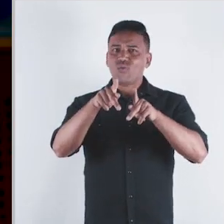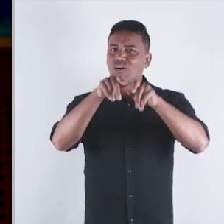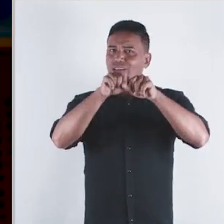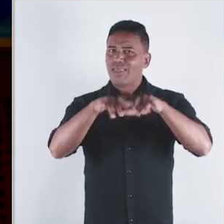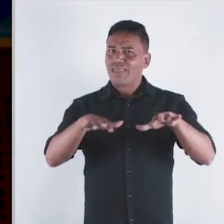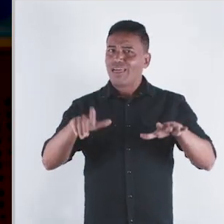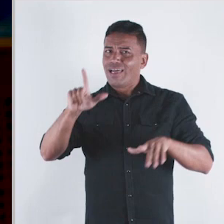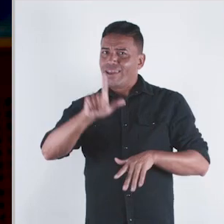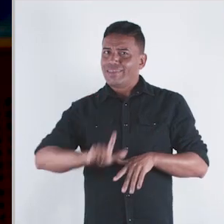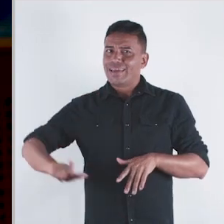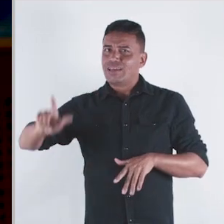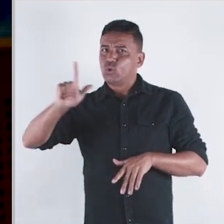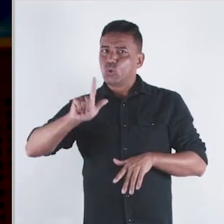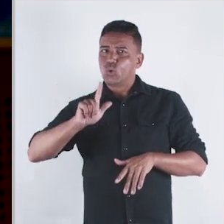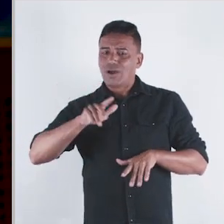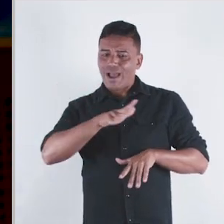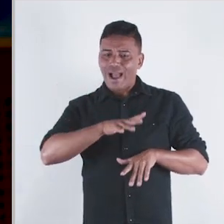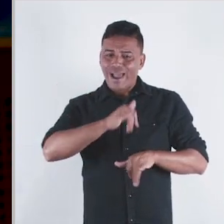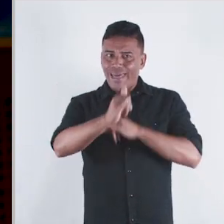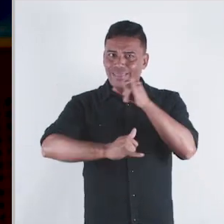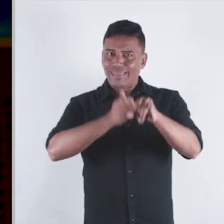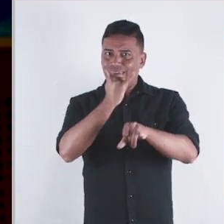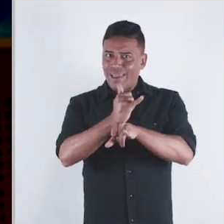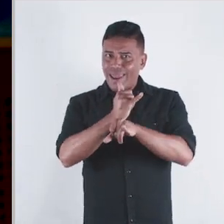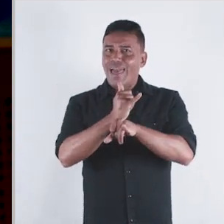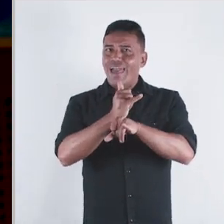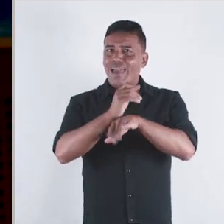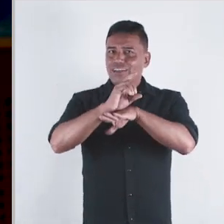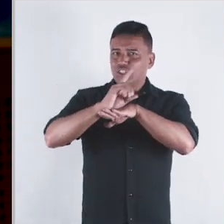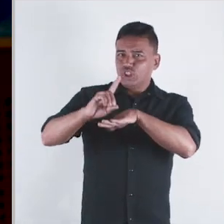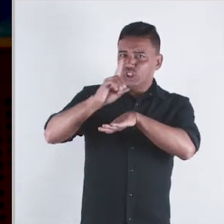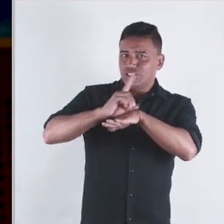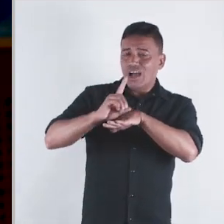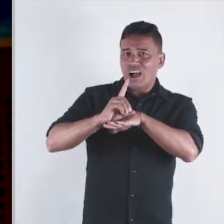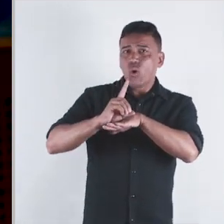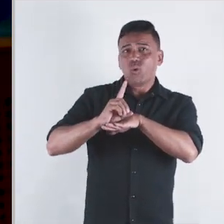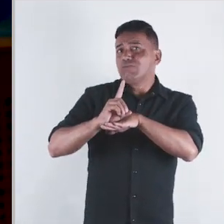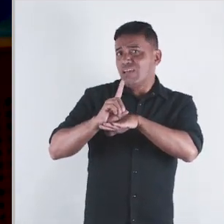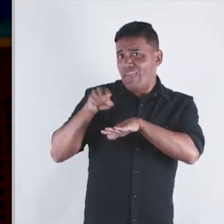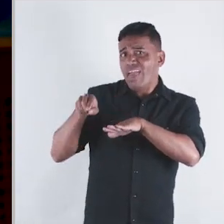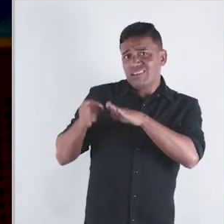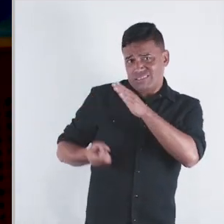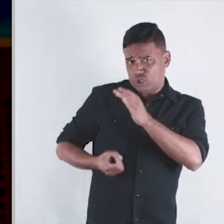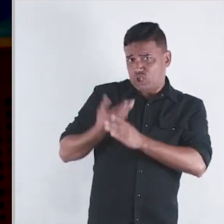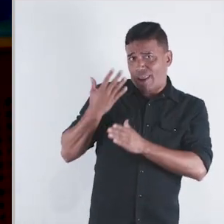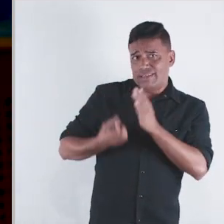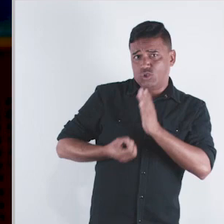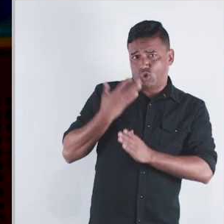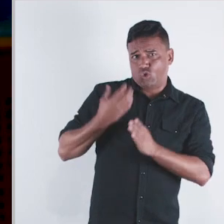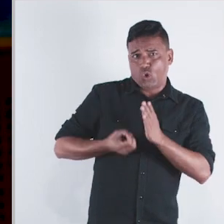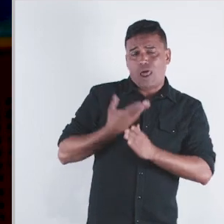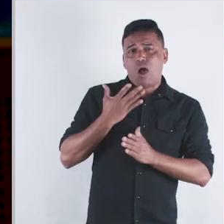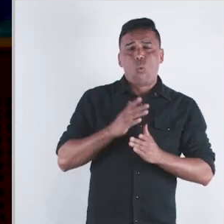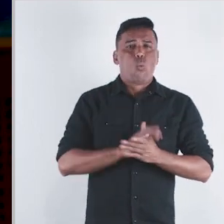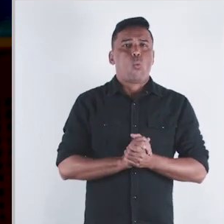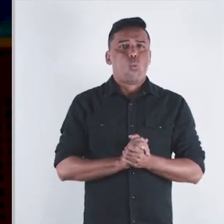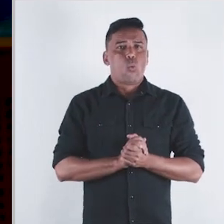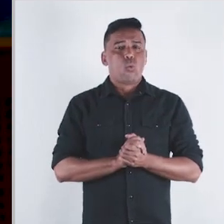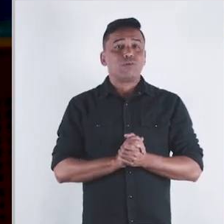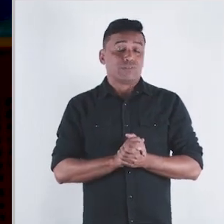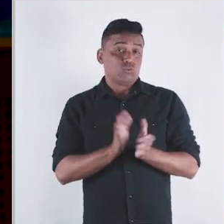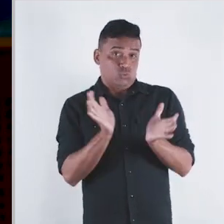tem uma questão geracional. A gente pode fazer esse recorte geracional, assim, tem um público